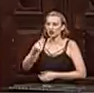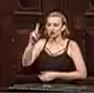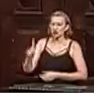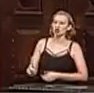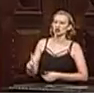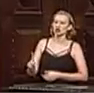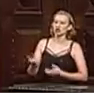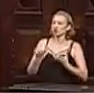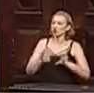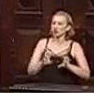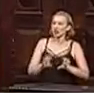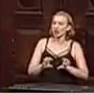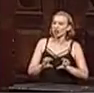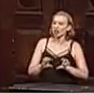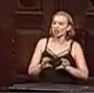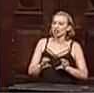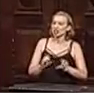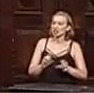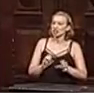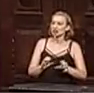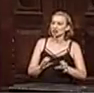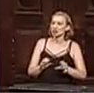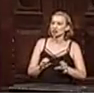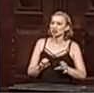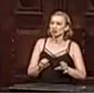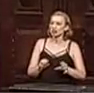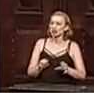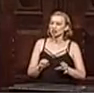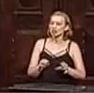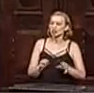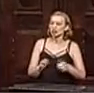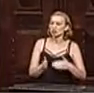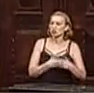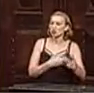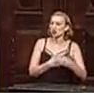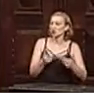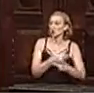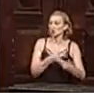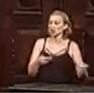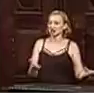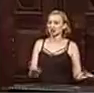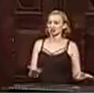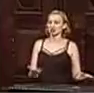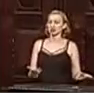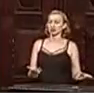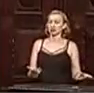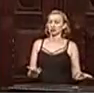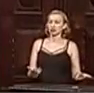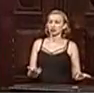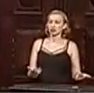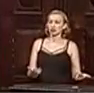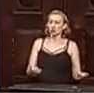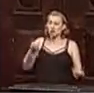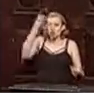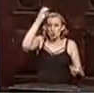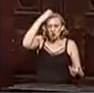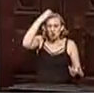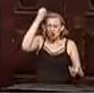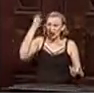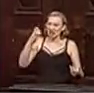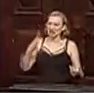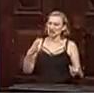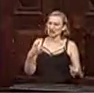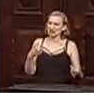querem ser tratados como os causadores e os bodes expiatórios da crise